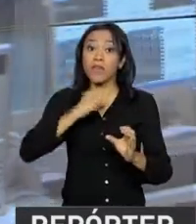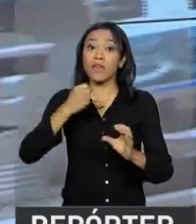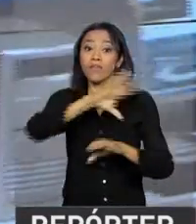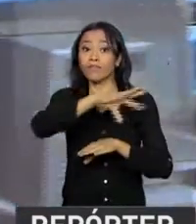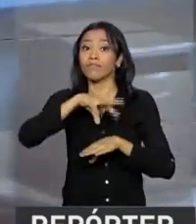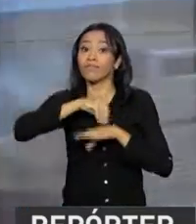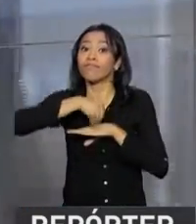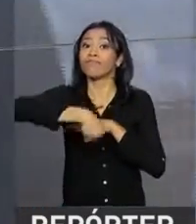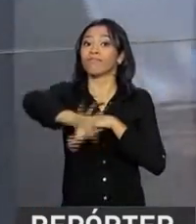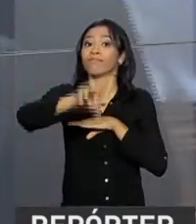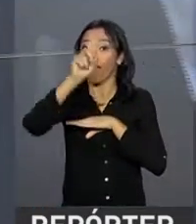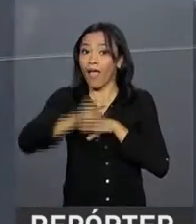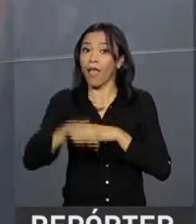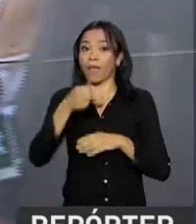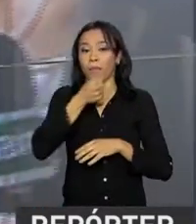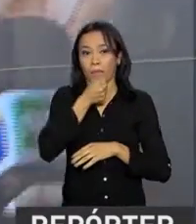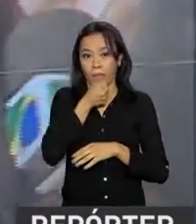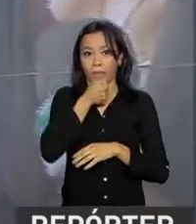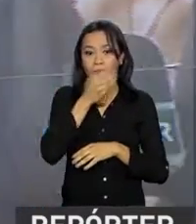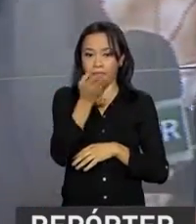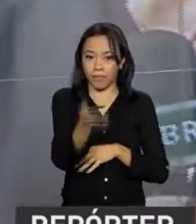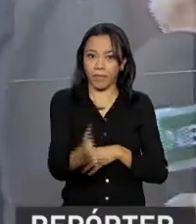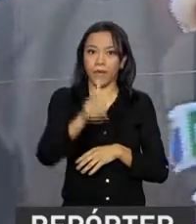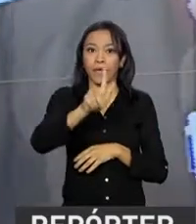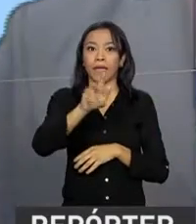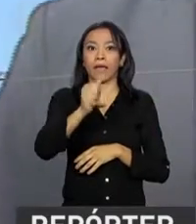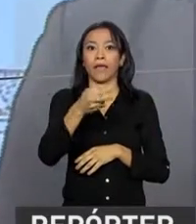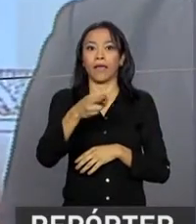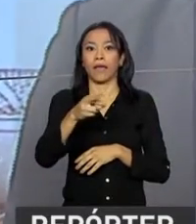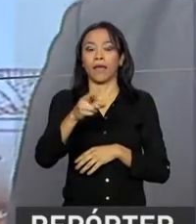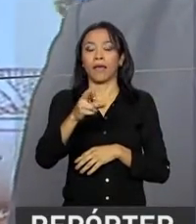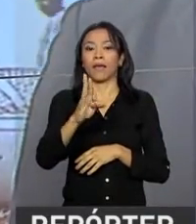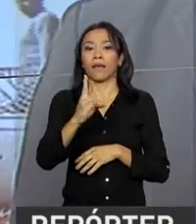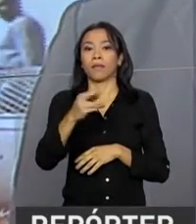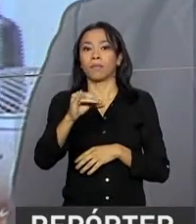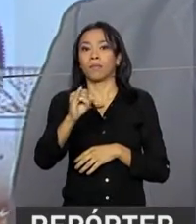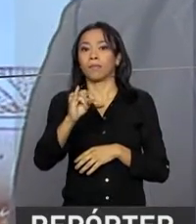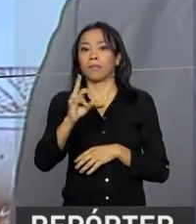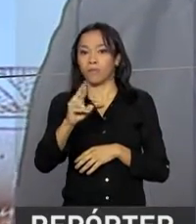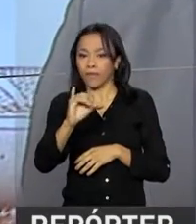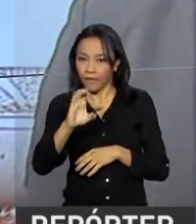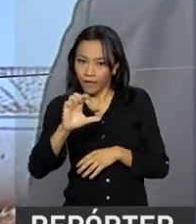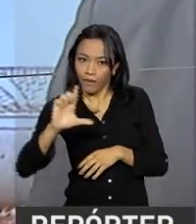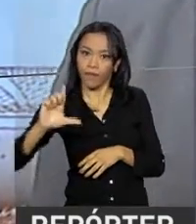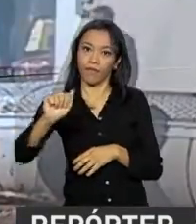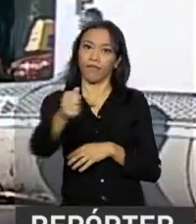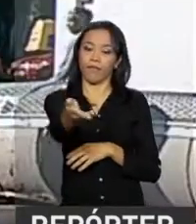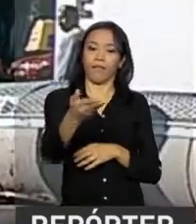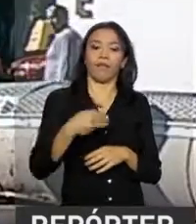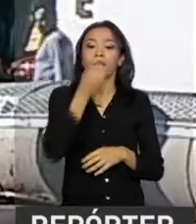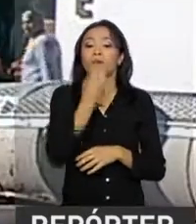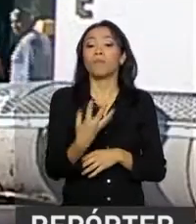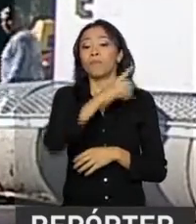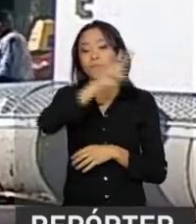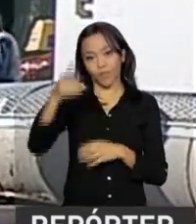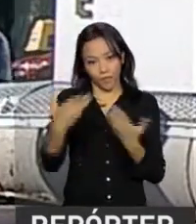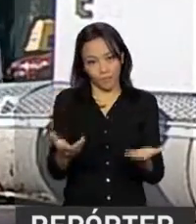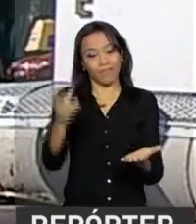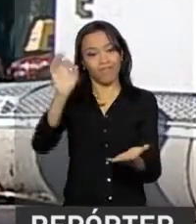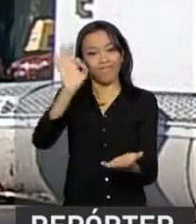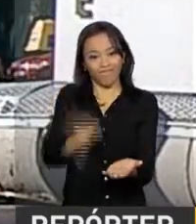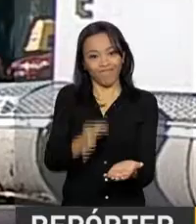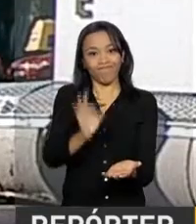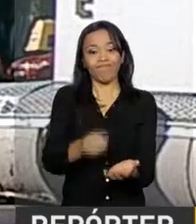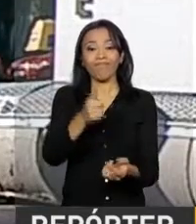ao vivo para a gente é Gabriela Noronha. Bom dia, Gabriela. Bom dia, Renata. Um bom dia a todos. É isso mesmo.